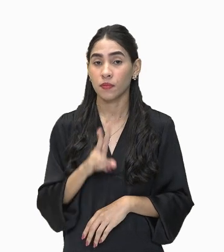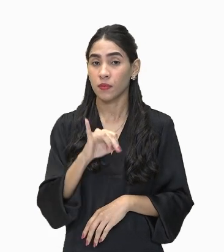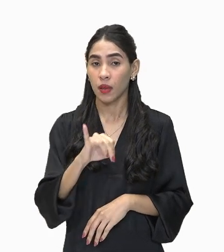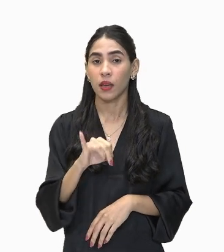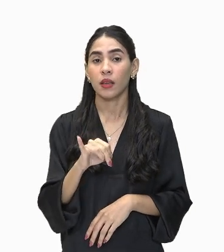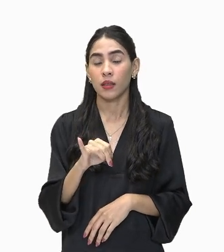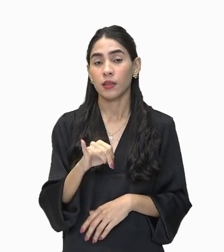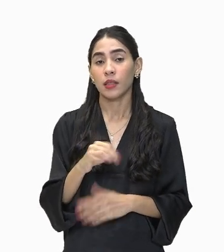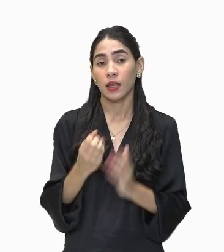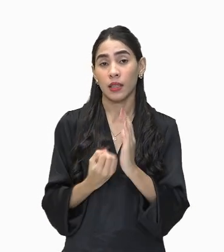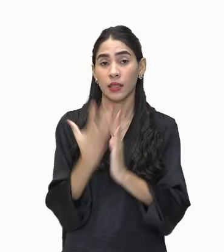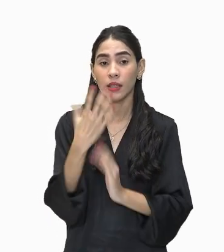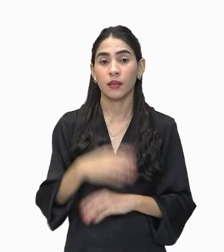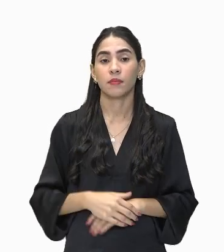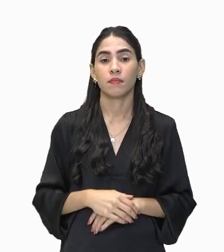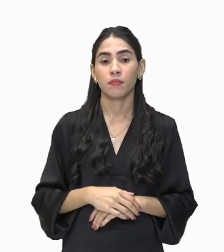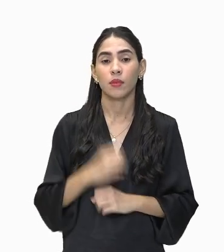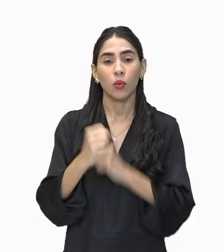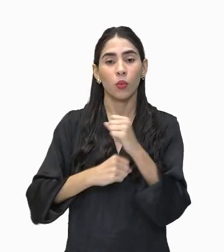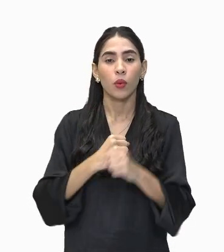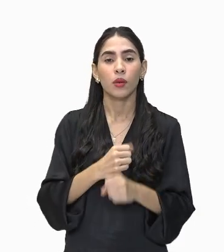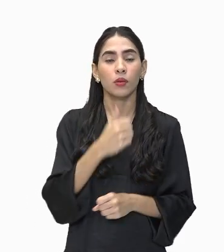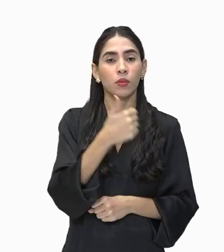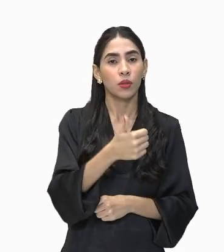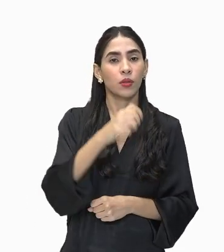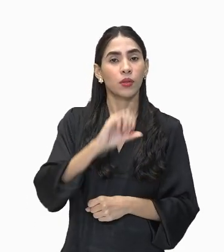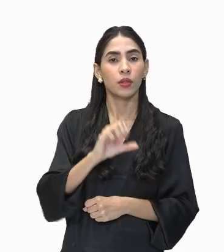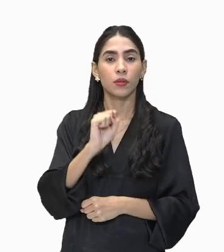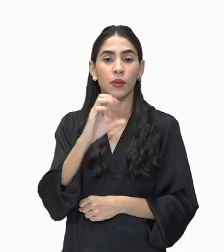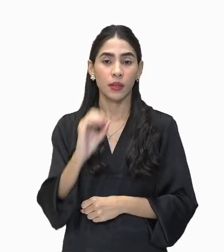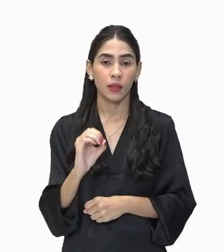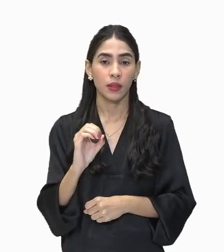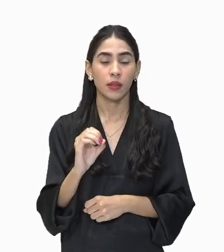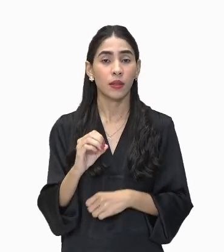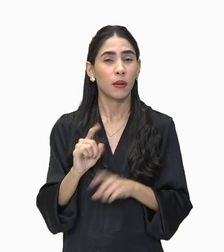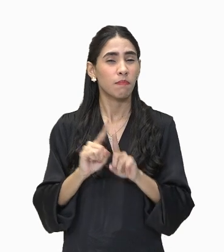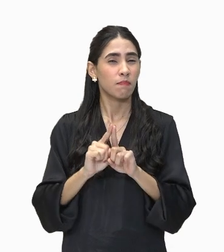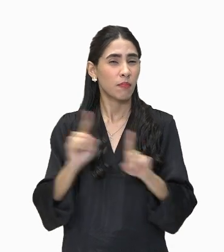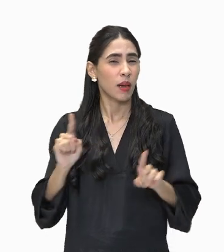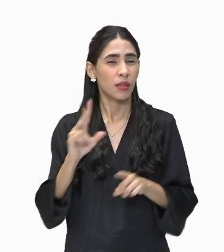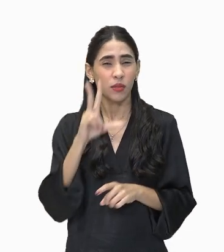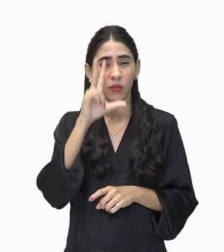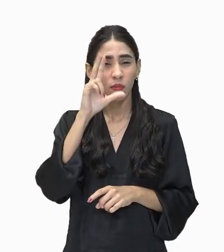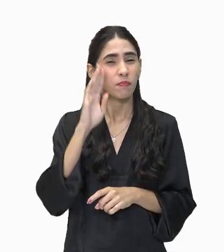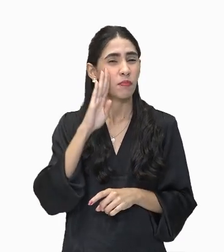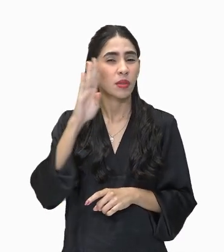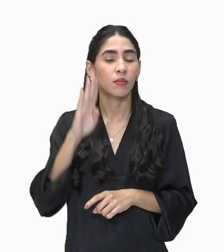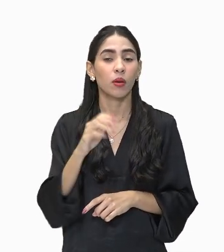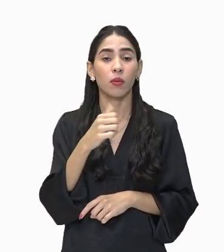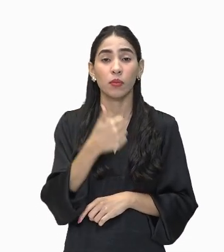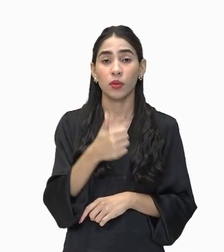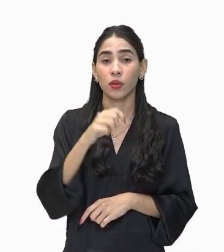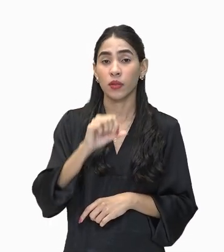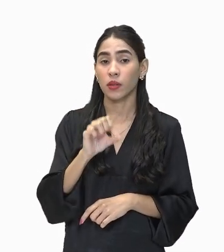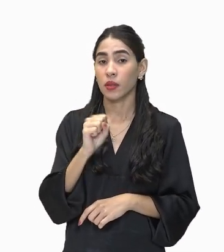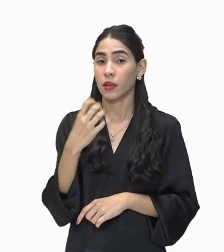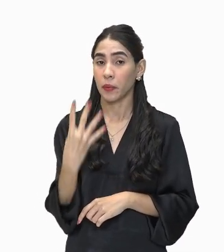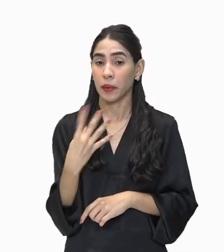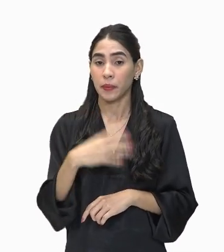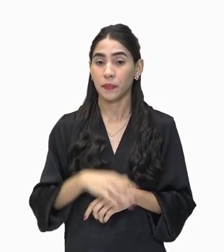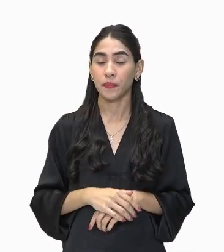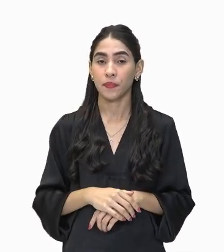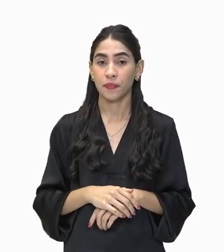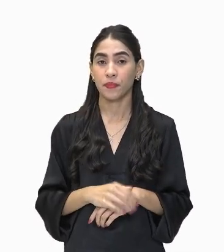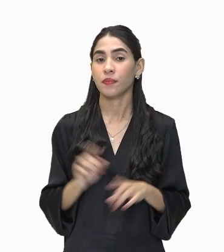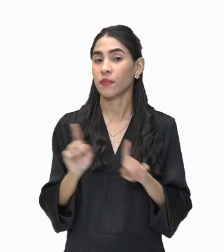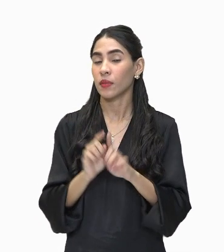vai se formar aí durante a década de 1980, mais precisamente em 1984. E aí nós vamos trabalhar